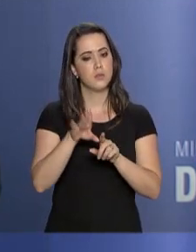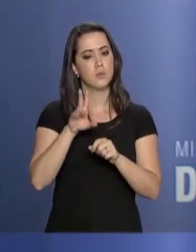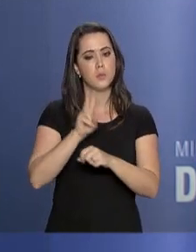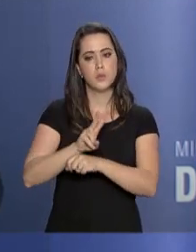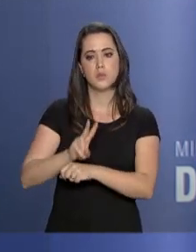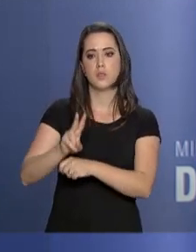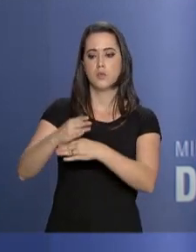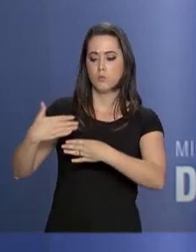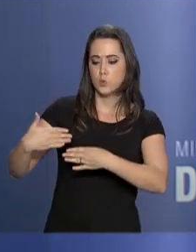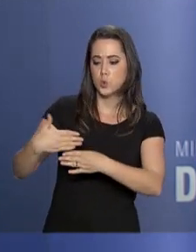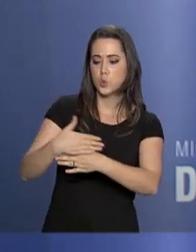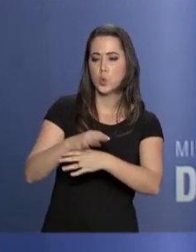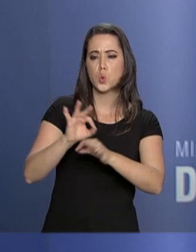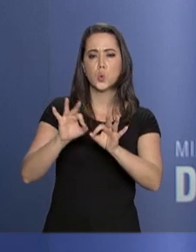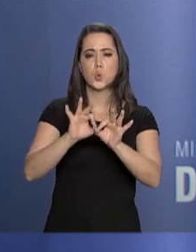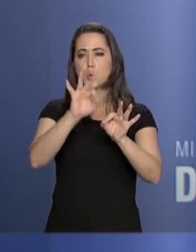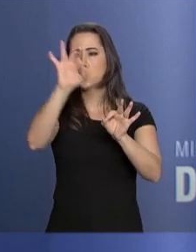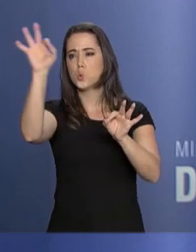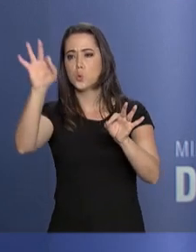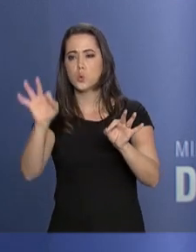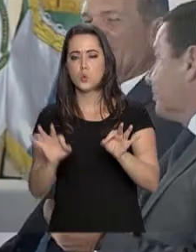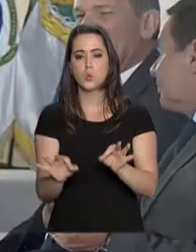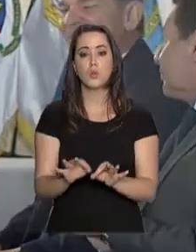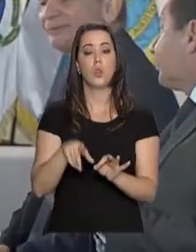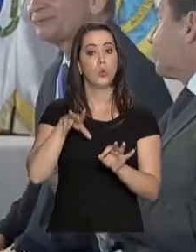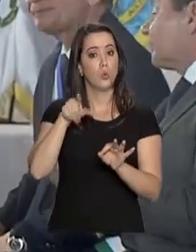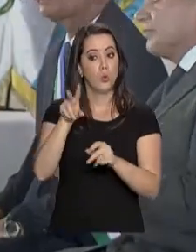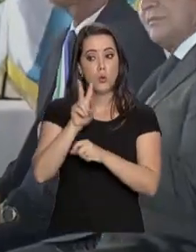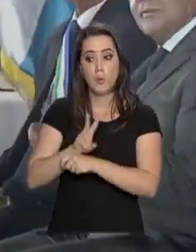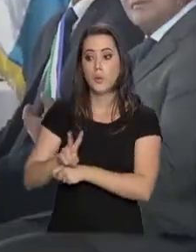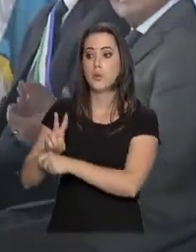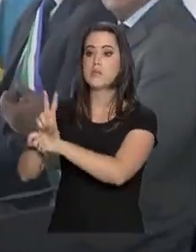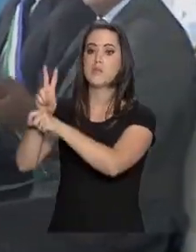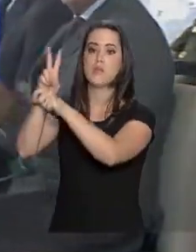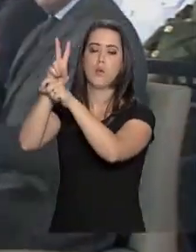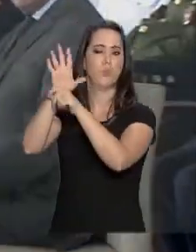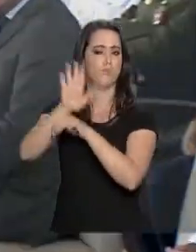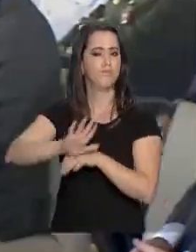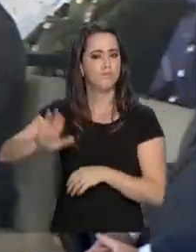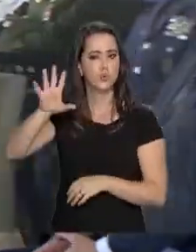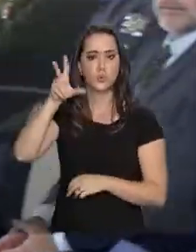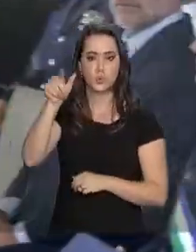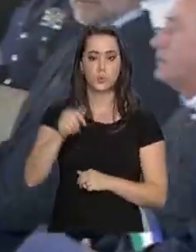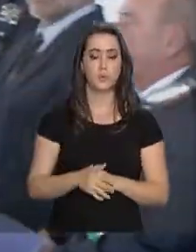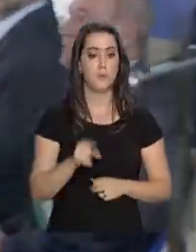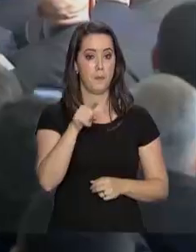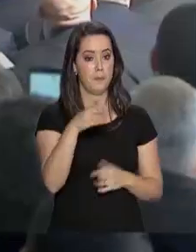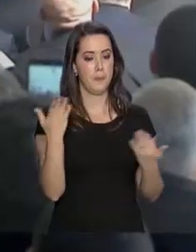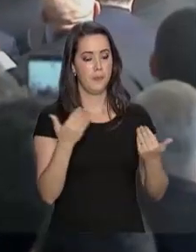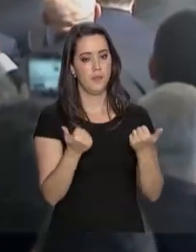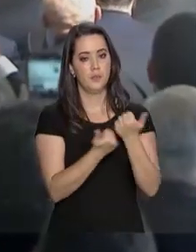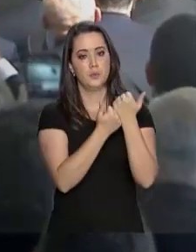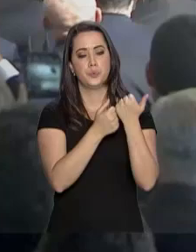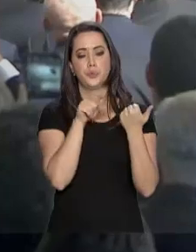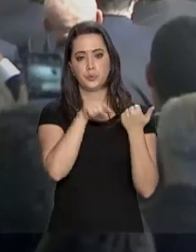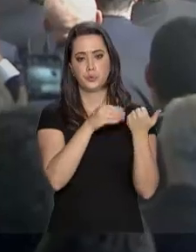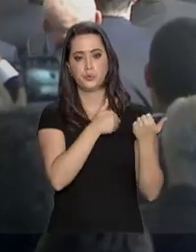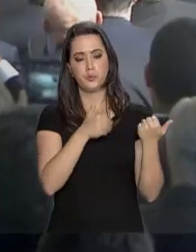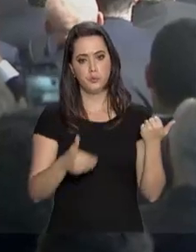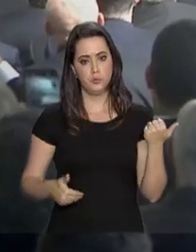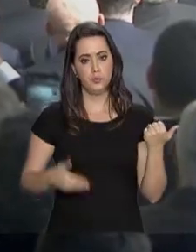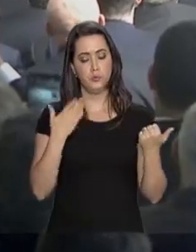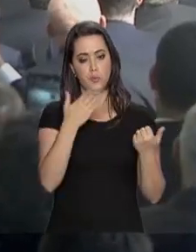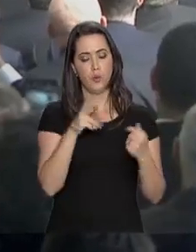nosso território e defender os interesses do Brasil. Durante a transmissão de cargo nesta quarta-feira, o presidente Jair